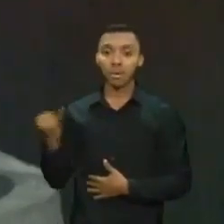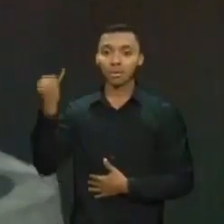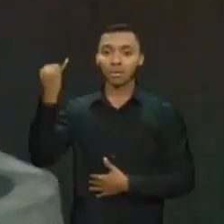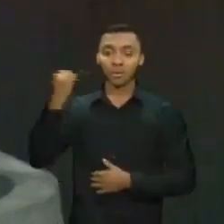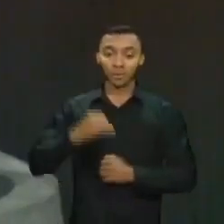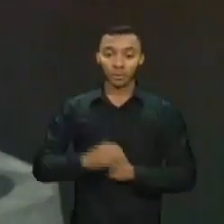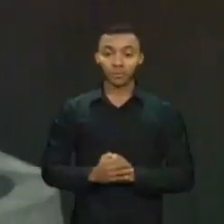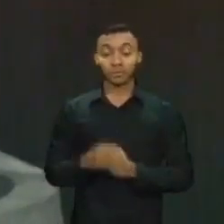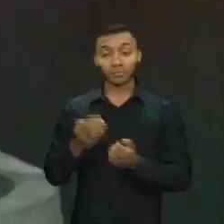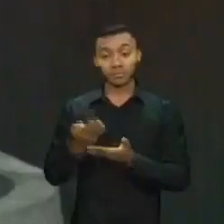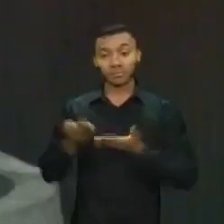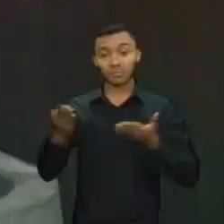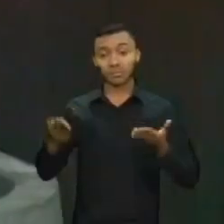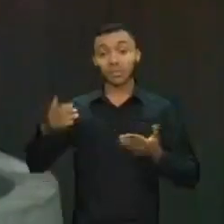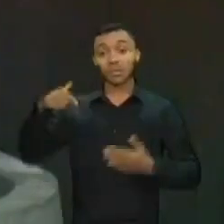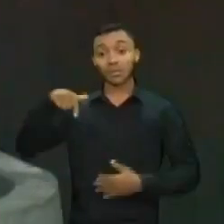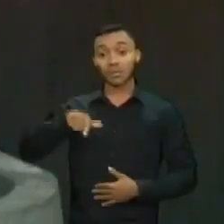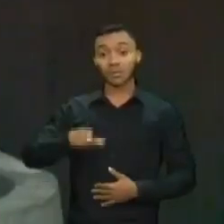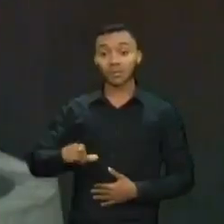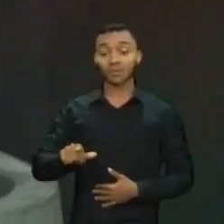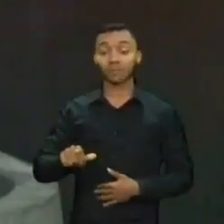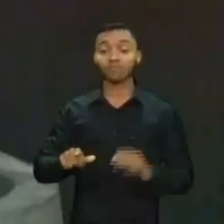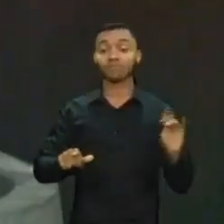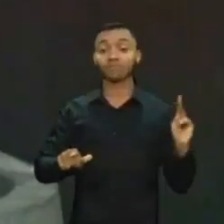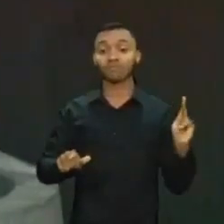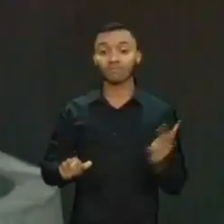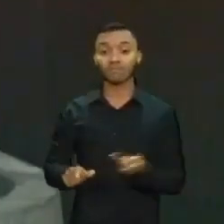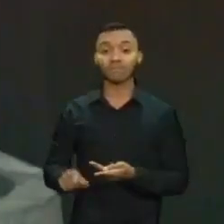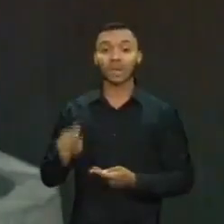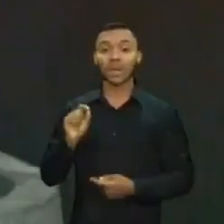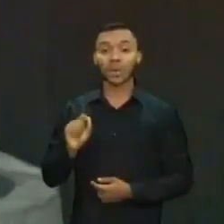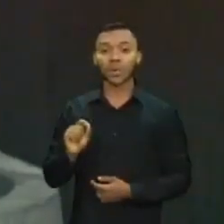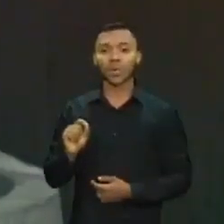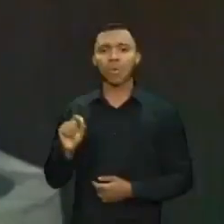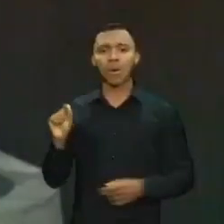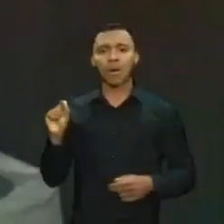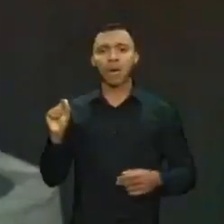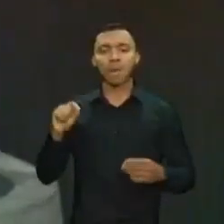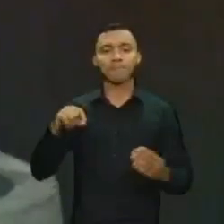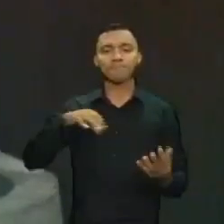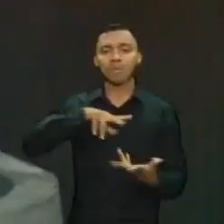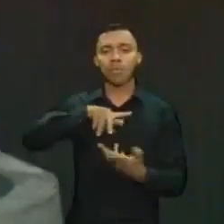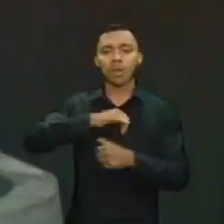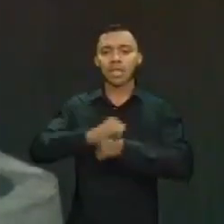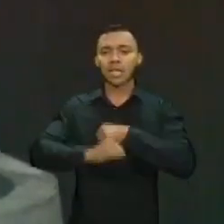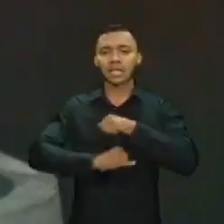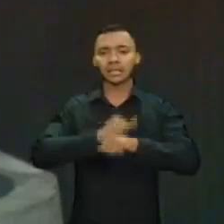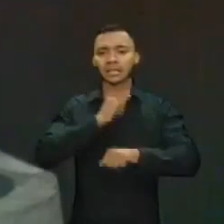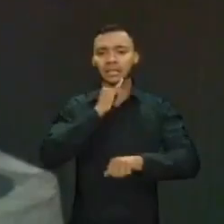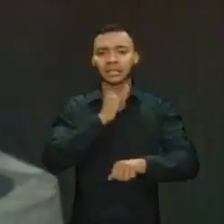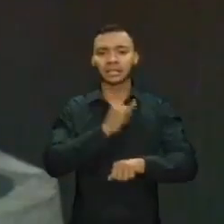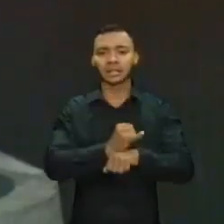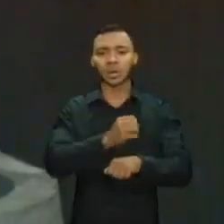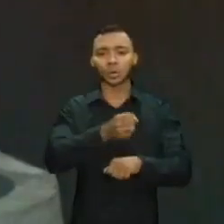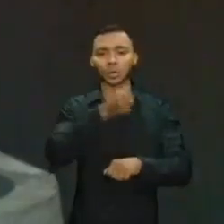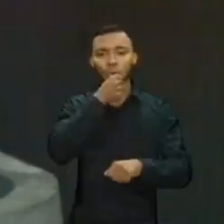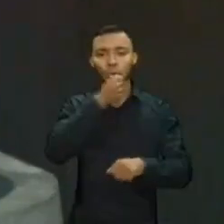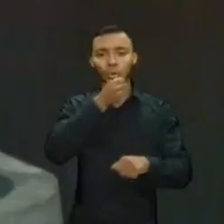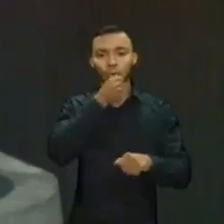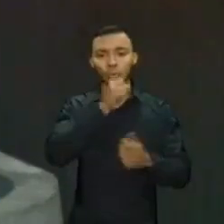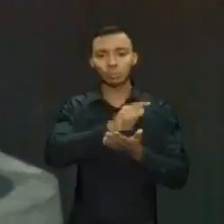voltou a habitar as manchetes dos jornais no mundo como um país que tem